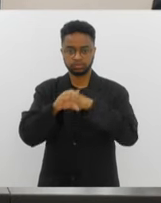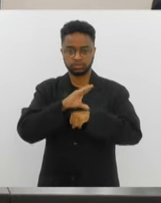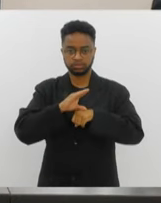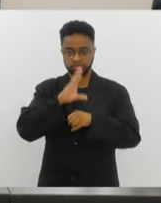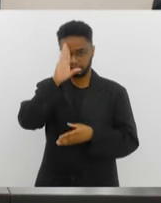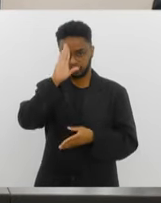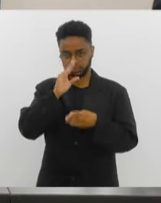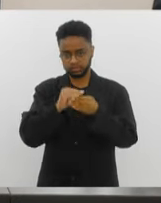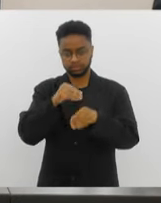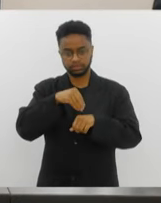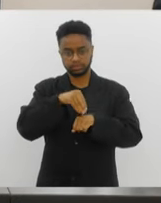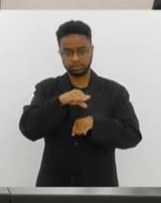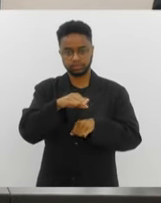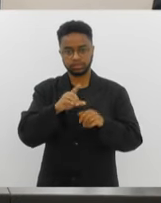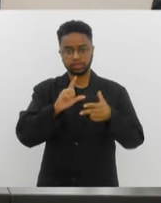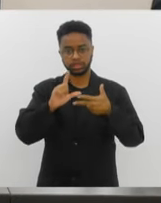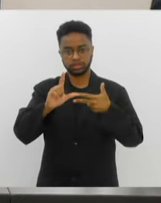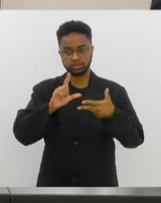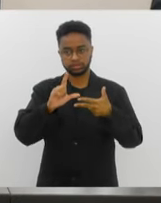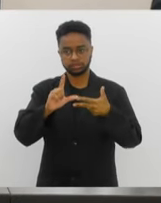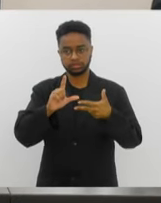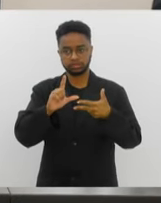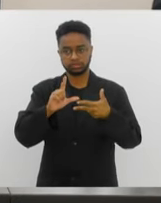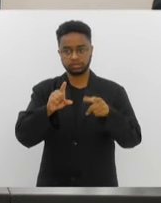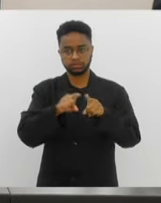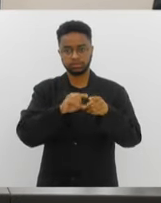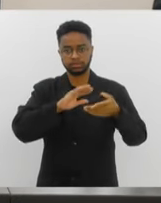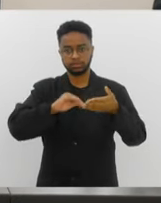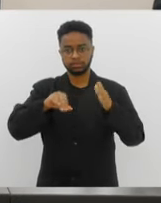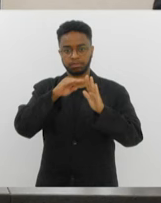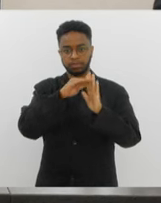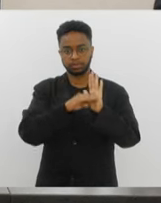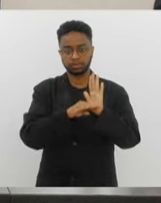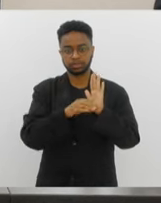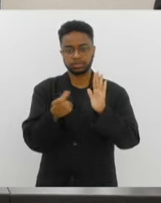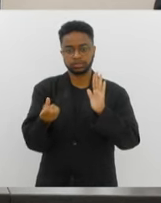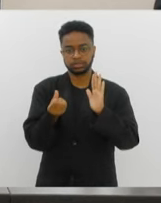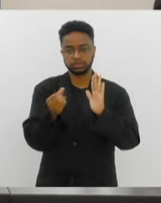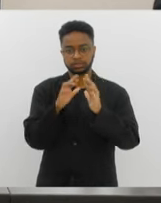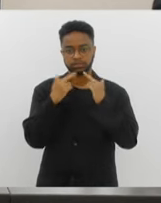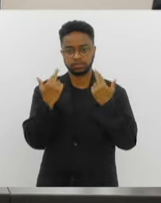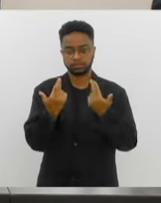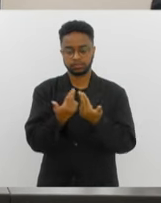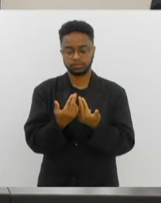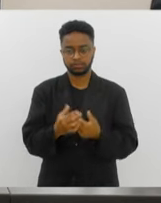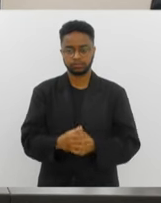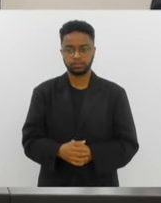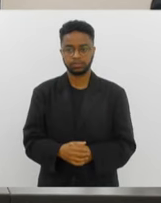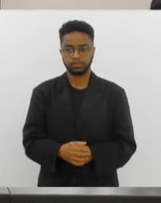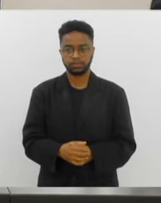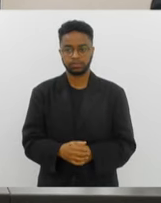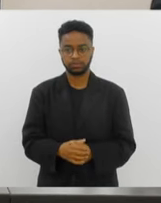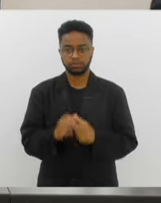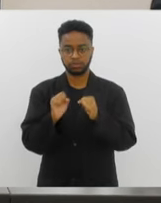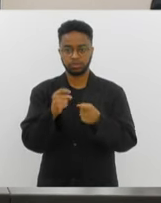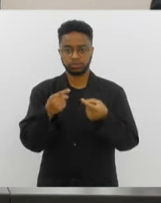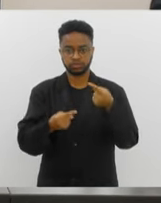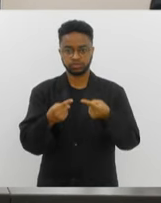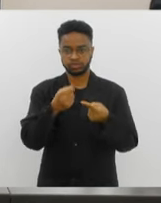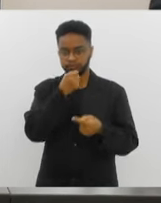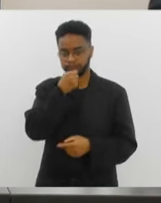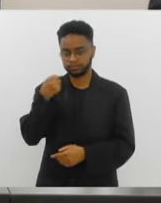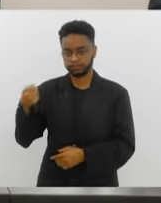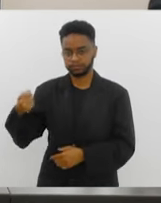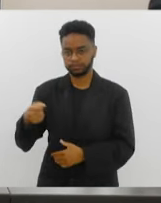pela transformação em indicação legislativa, e foi retirado de pauta na sexta reunião ordinária. Coloco em discussão e passo a palavra para o